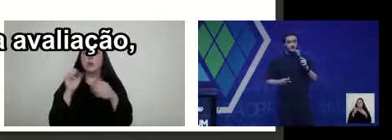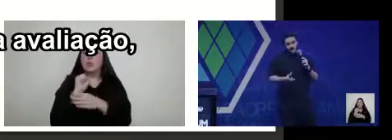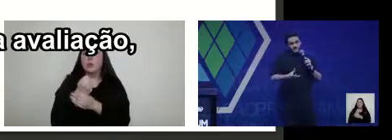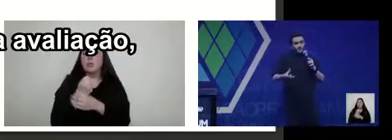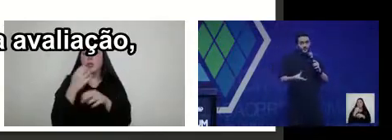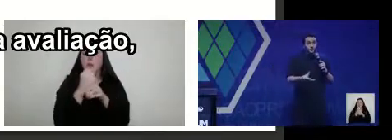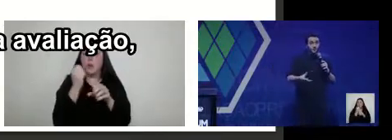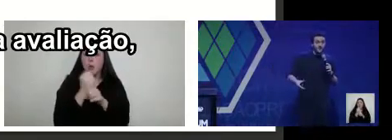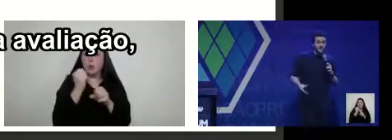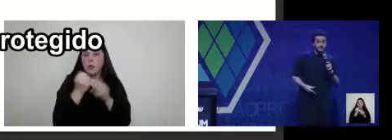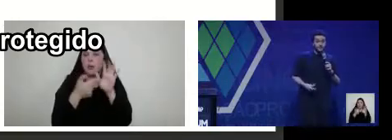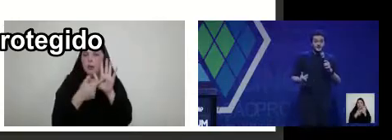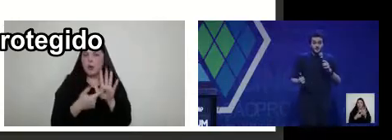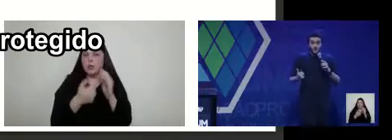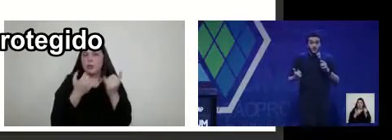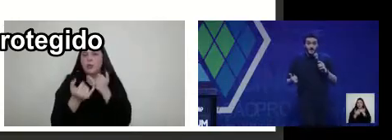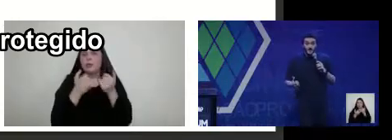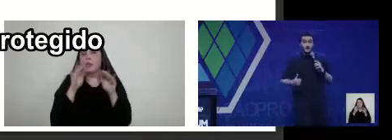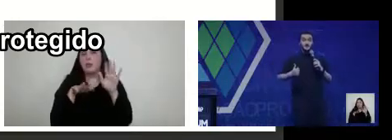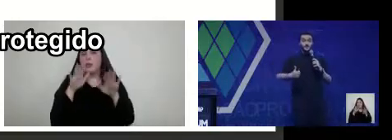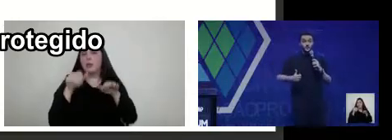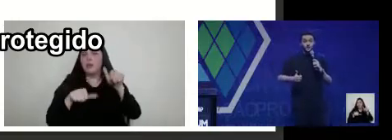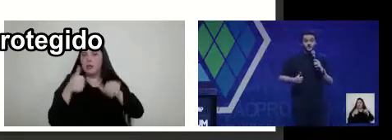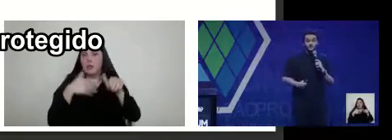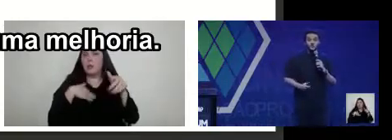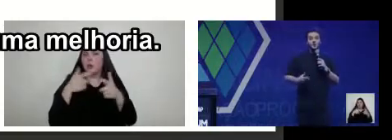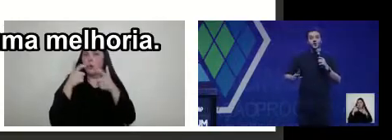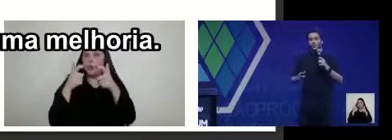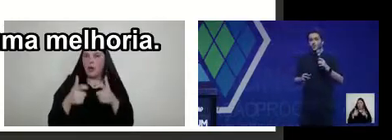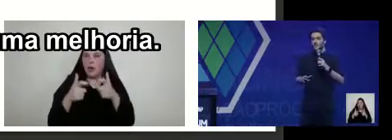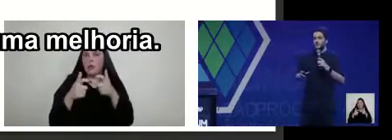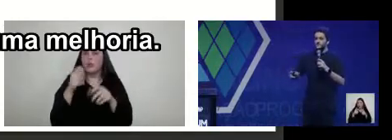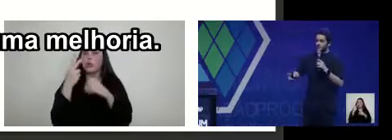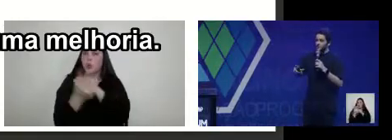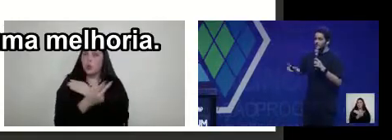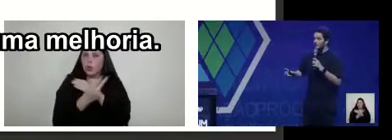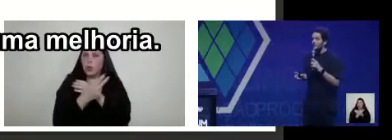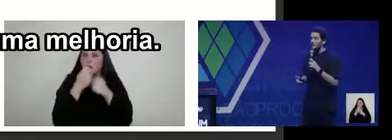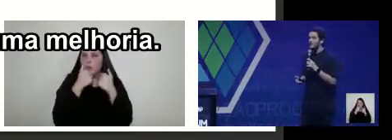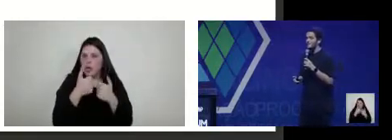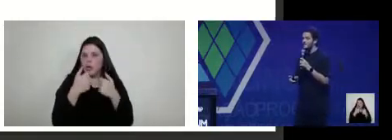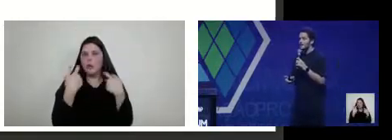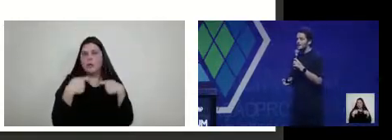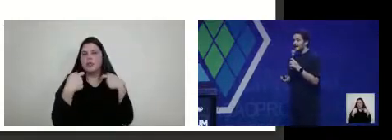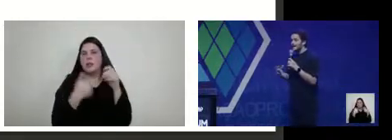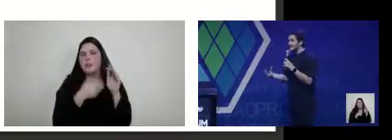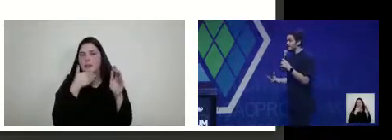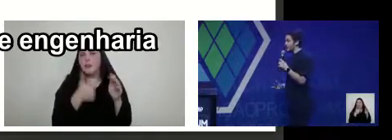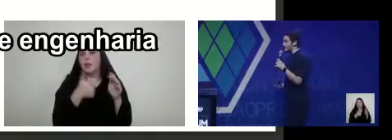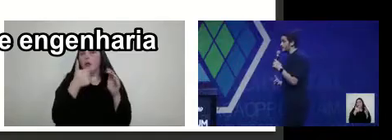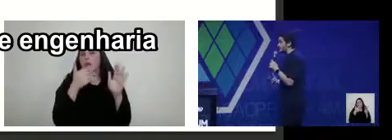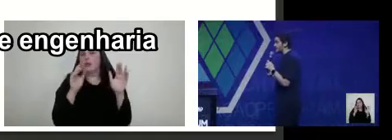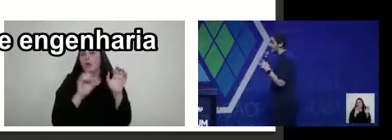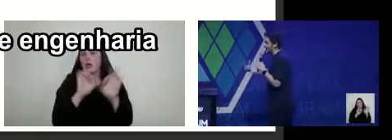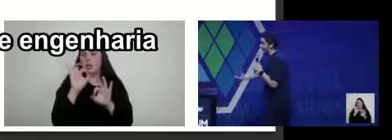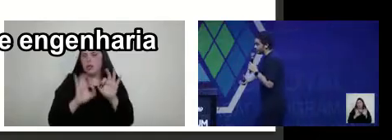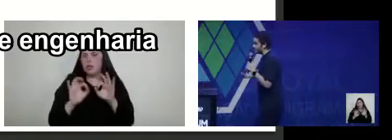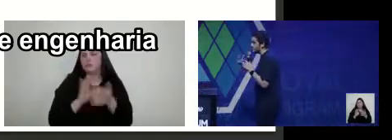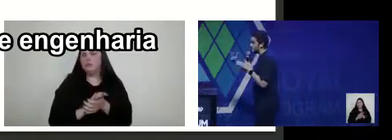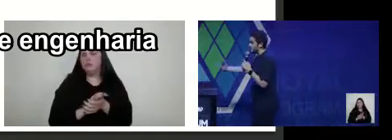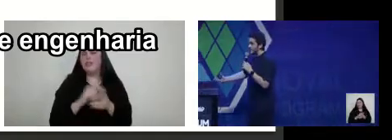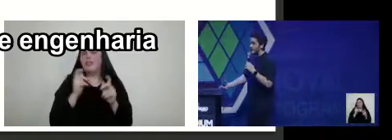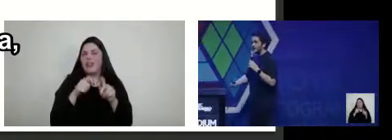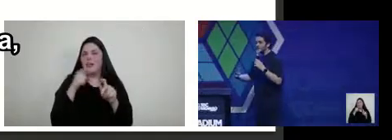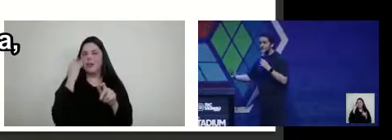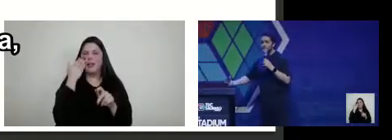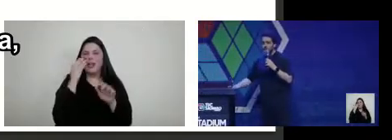que mostra, aí, de acordo com a sua avaliação, beleza, o meu ambiente está protegido ou o meu ambiente precisa de alguma melhoria. E aí, dessa forma, a gente consegue guiar os